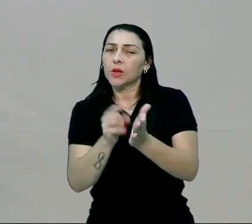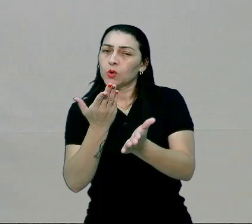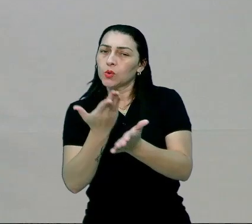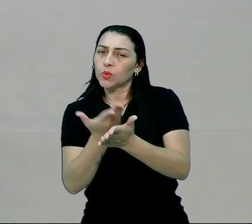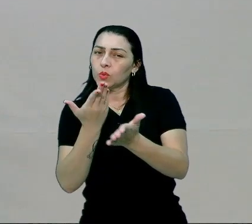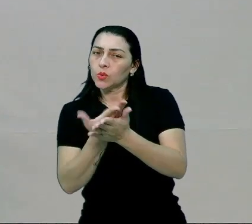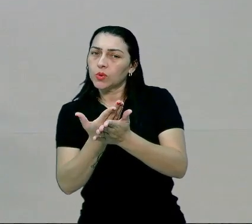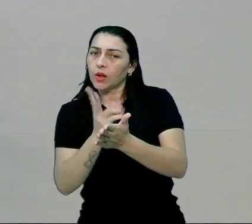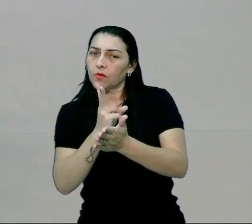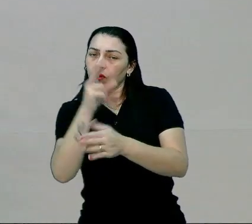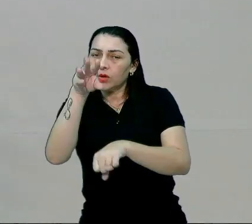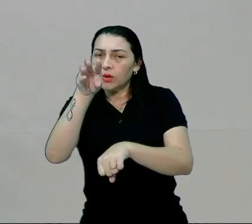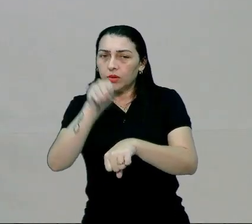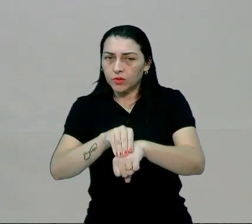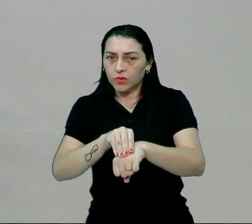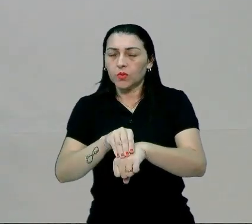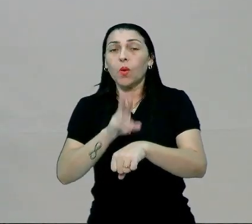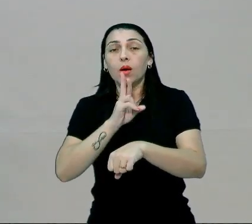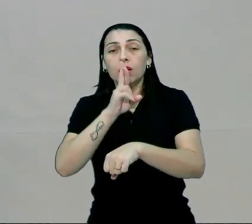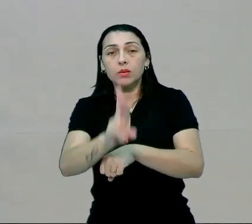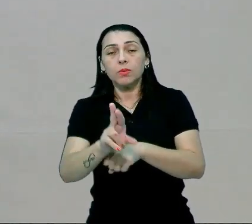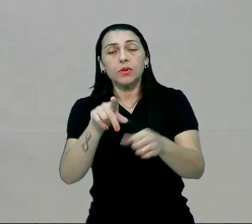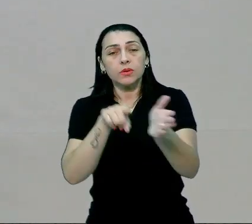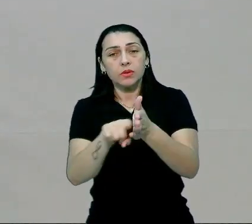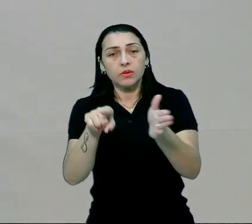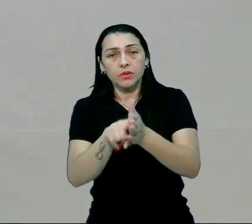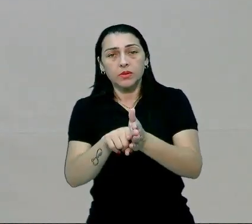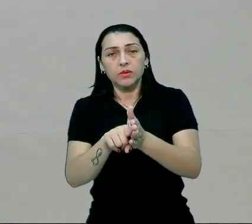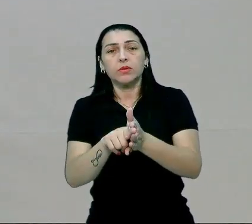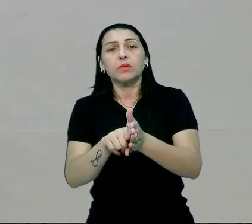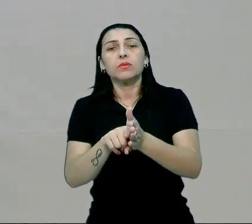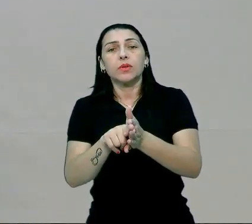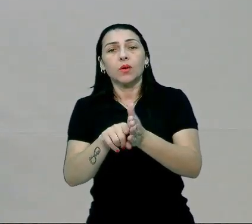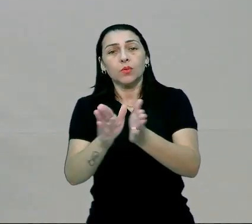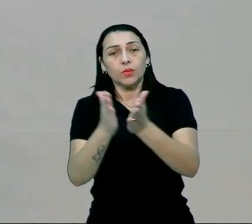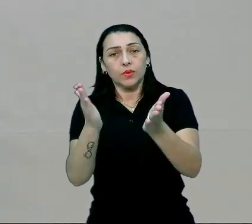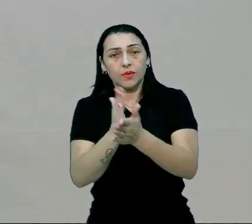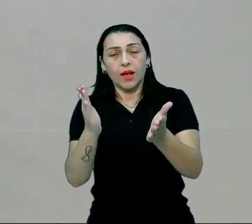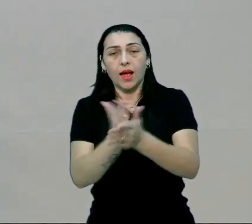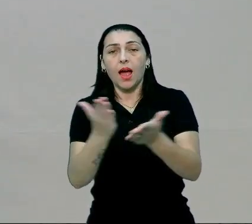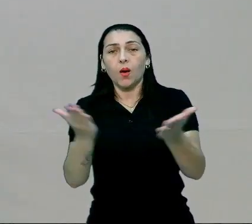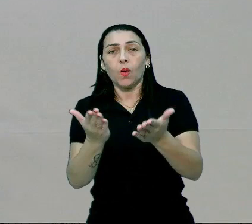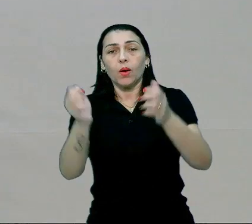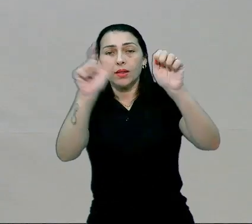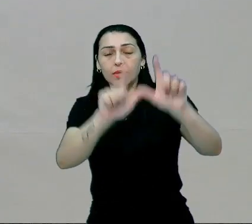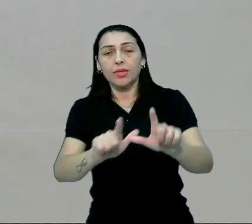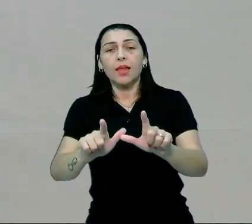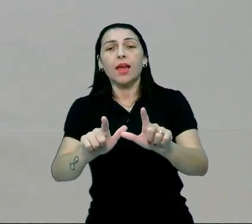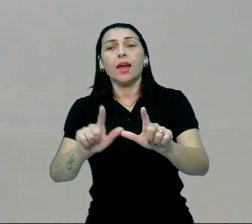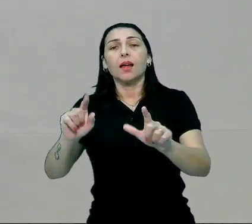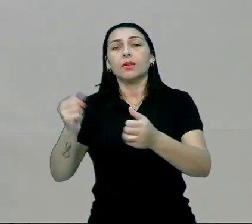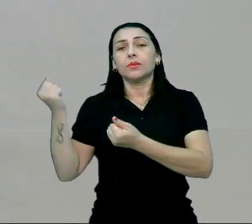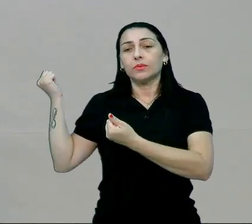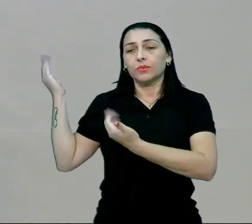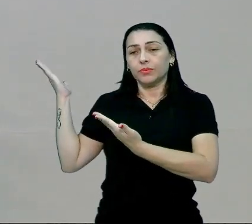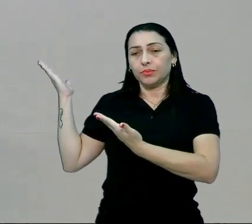seu aprendizado com a resolução das questões que estão no livro. E agora em tela vocês estão